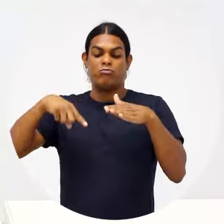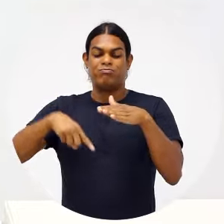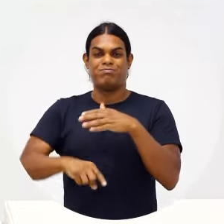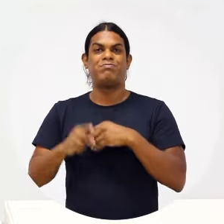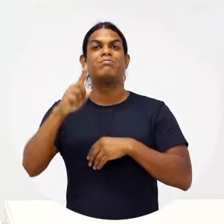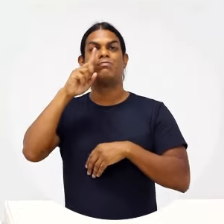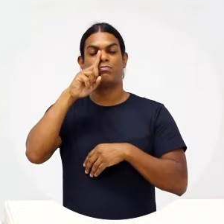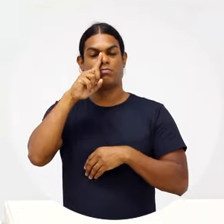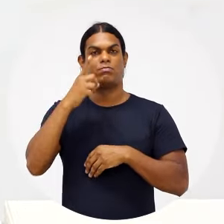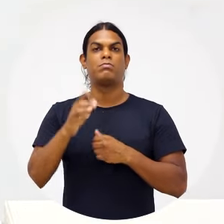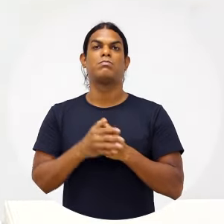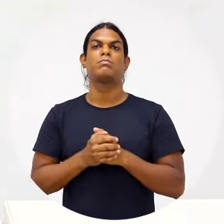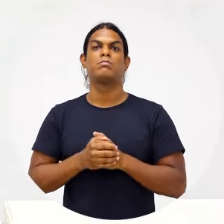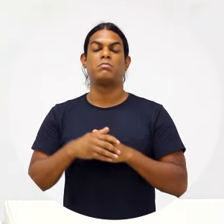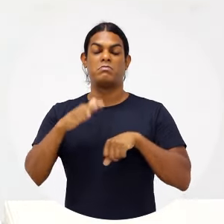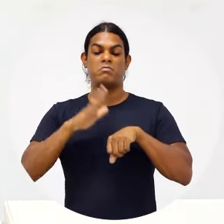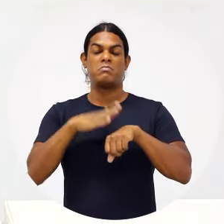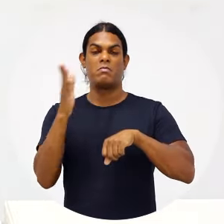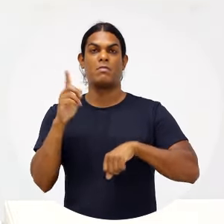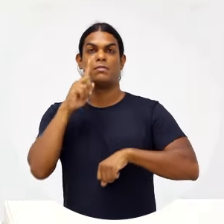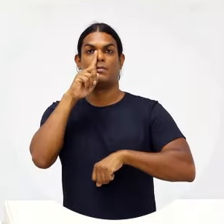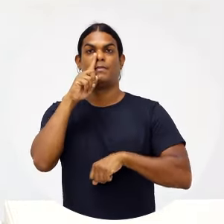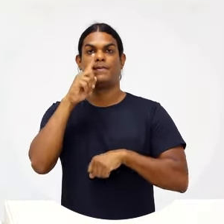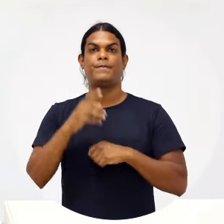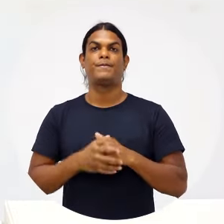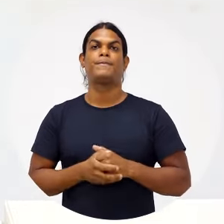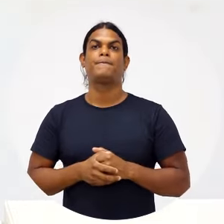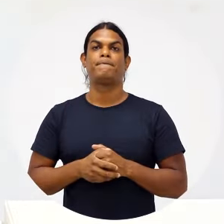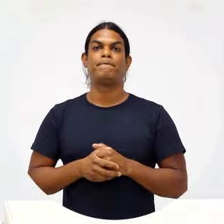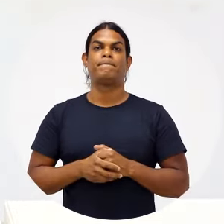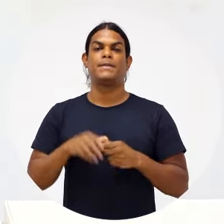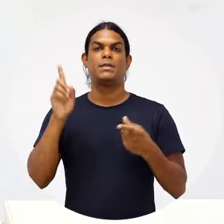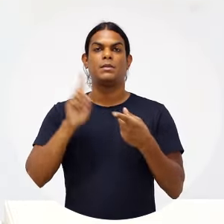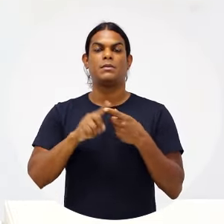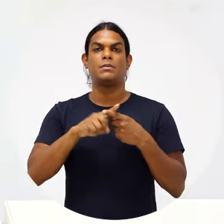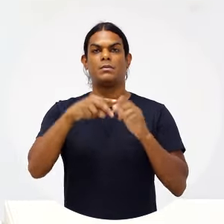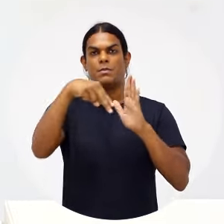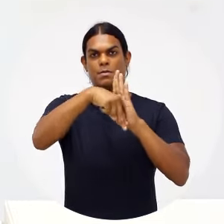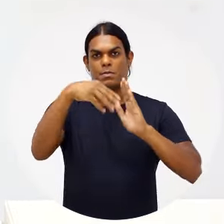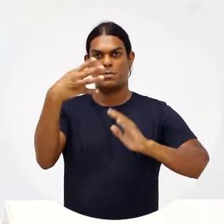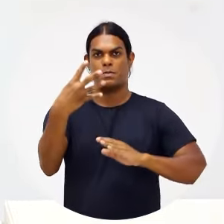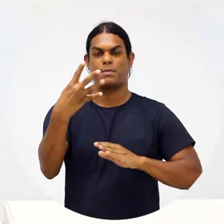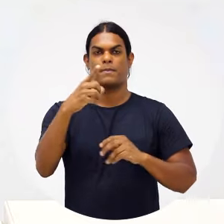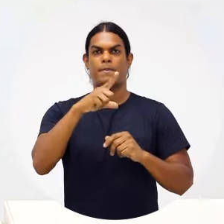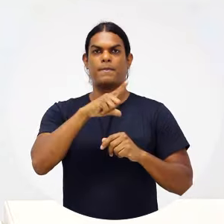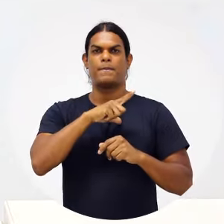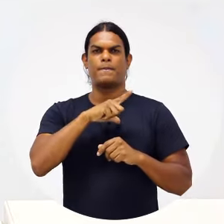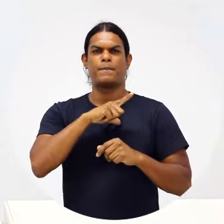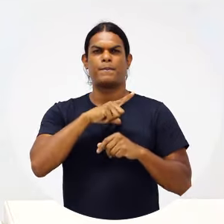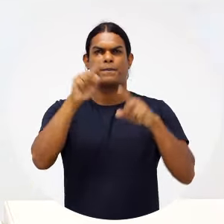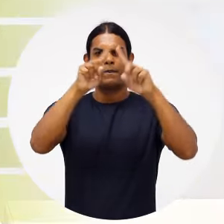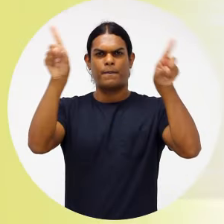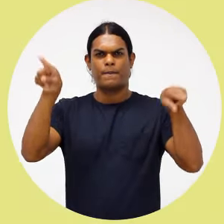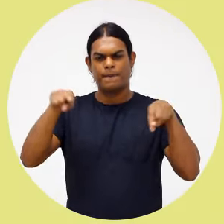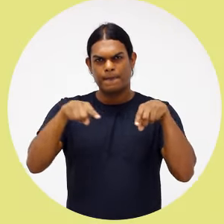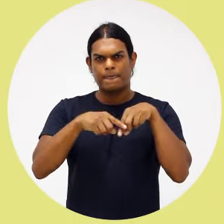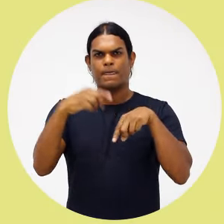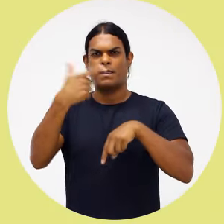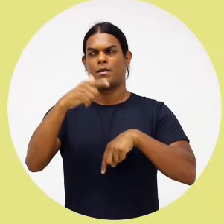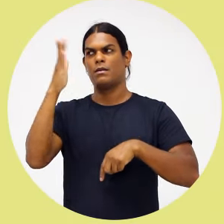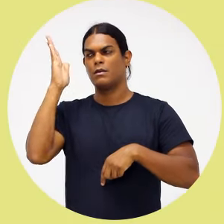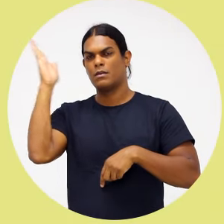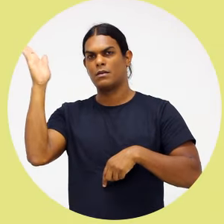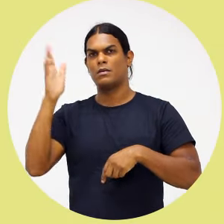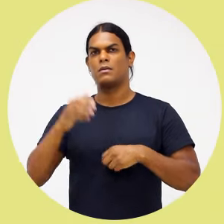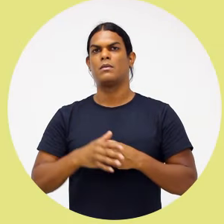pesado, mais eminente, que seria o grau de risco 4. Também na NR4, nós temos o quadro 2, que é esse que vocês estão